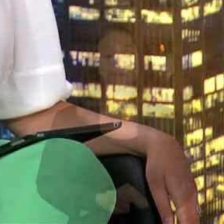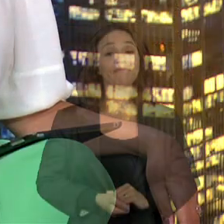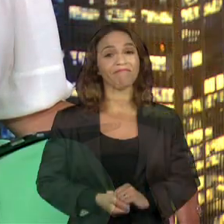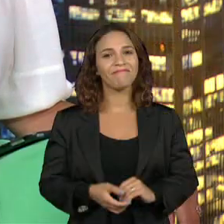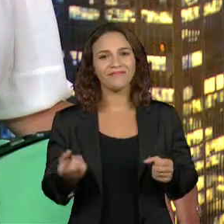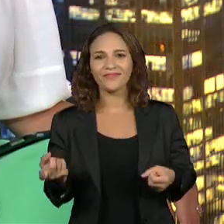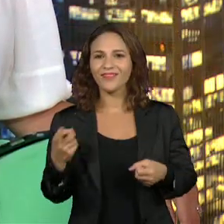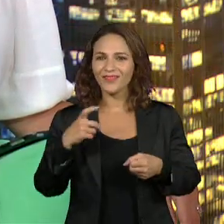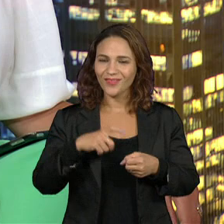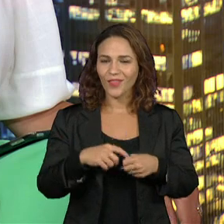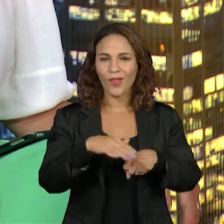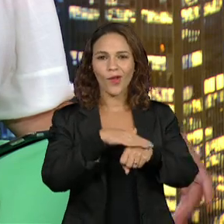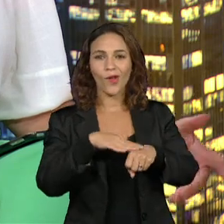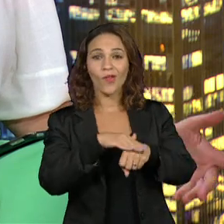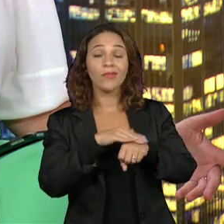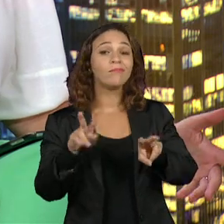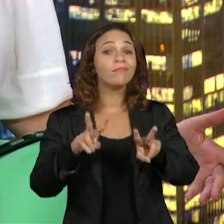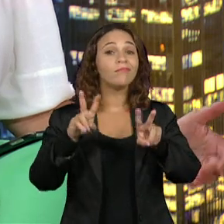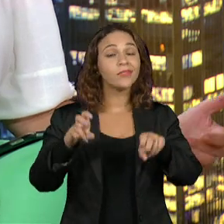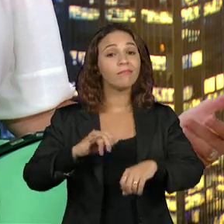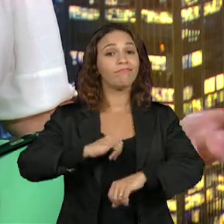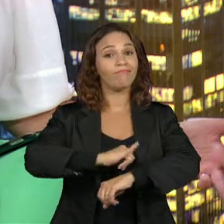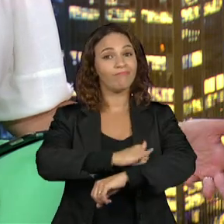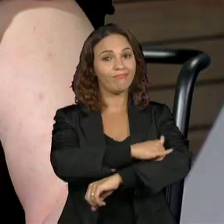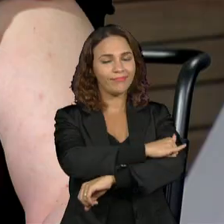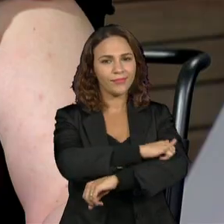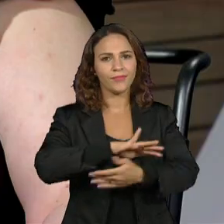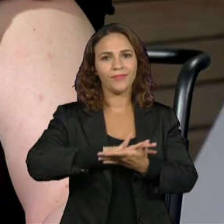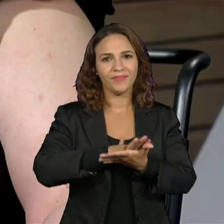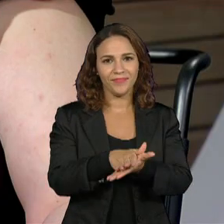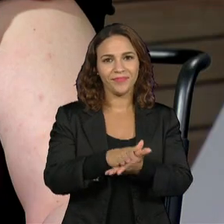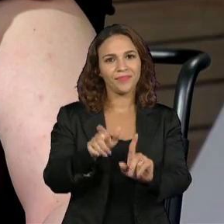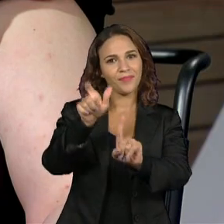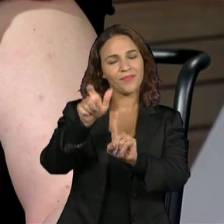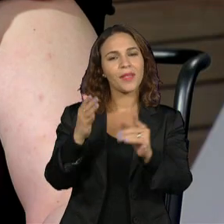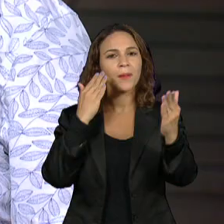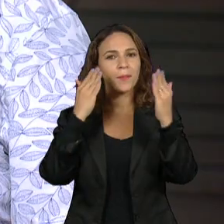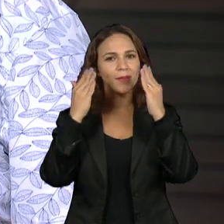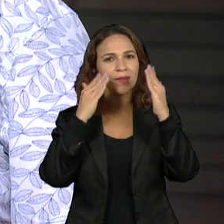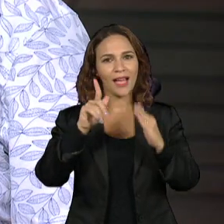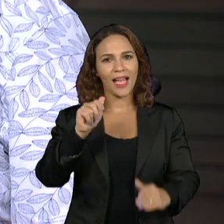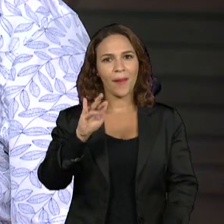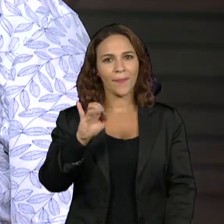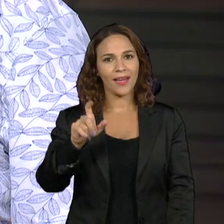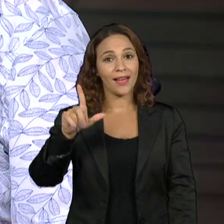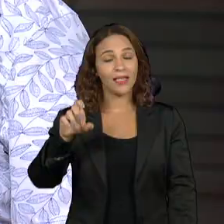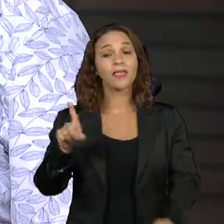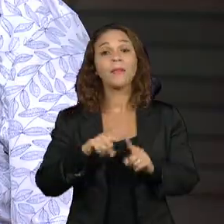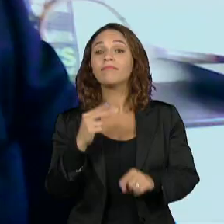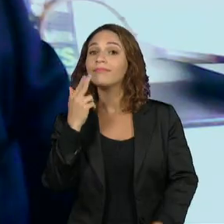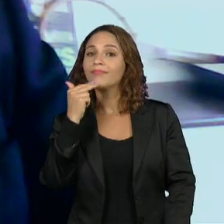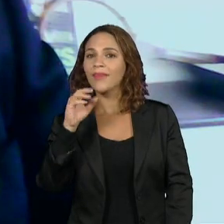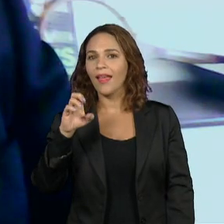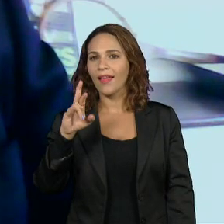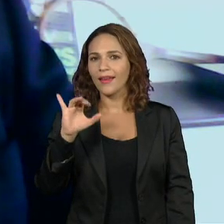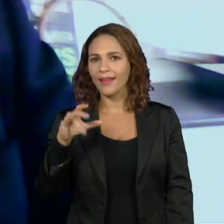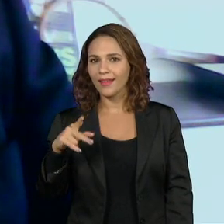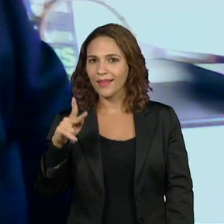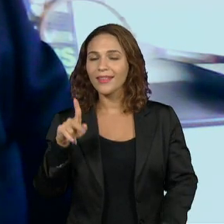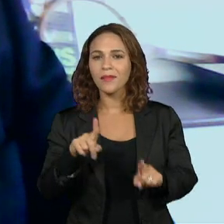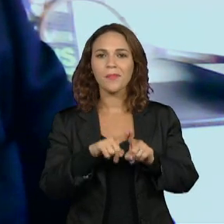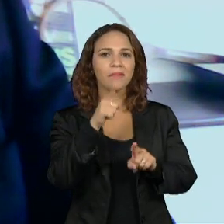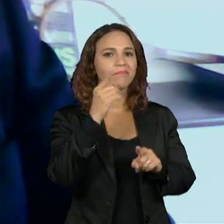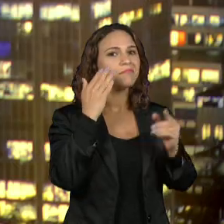Voltamos a conversar sobre gordofobia com a psicóloga Gabriele Menezes, o nutricionista Eric Cusiol e o psiquiatra